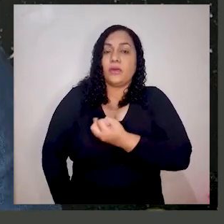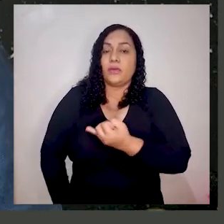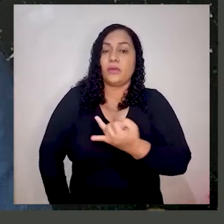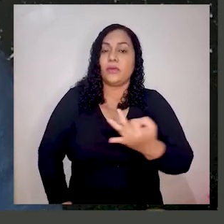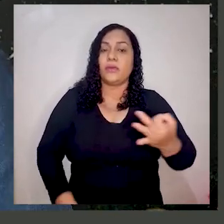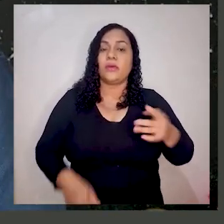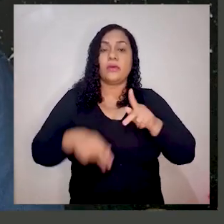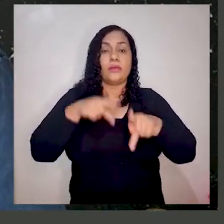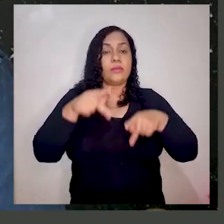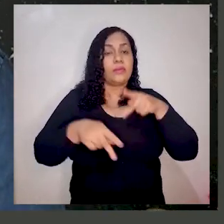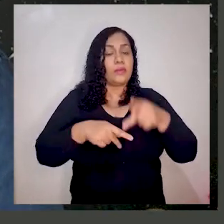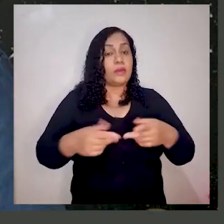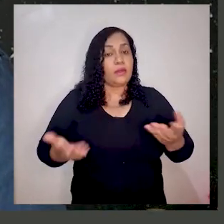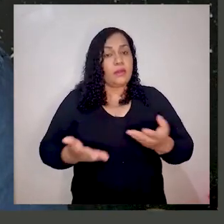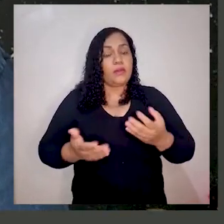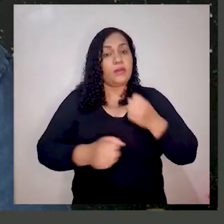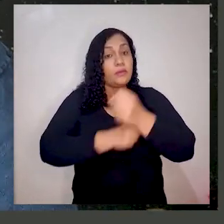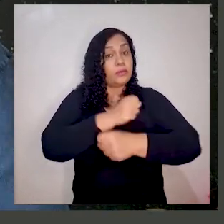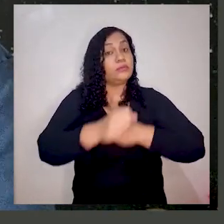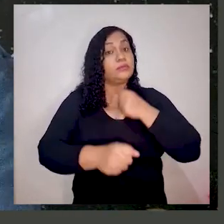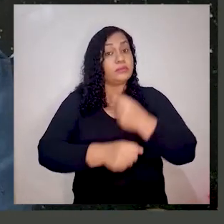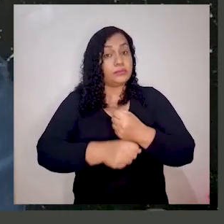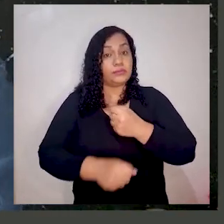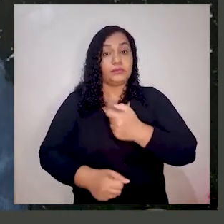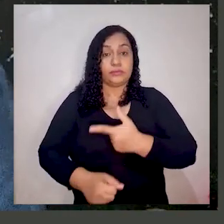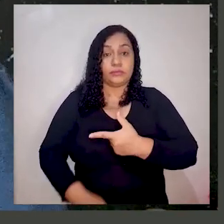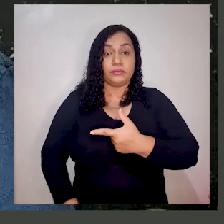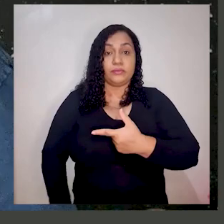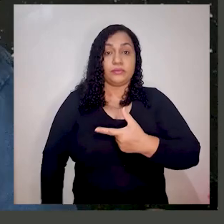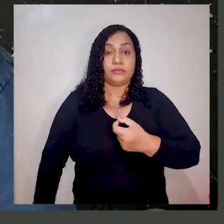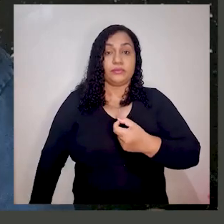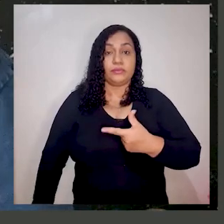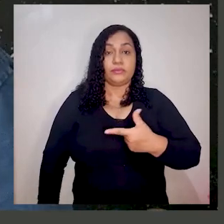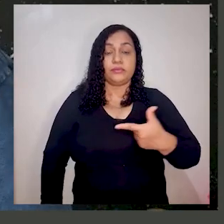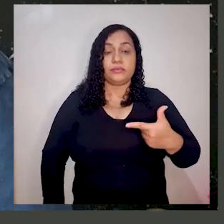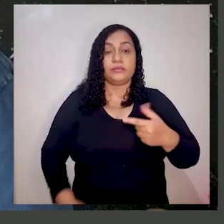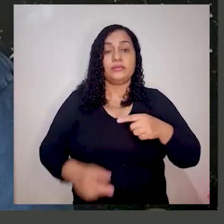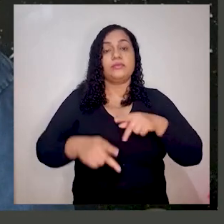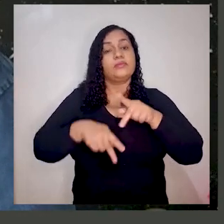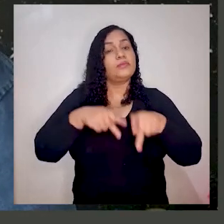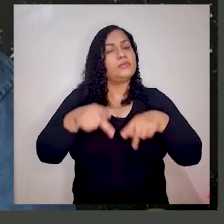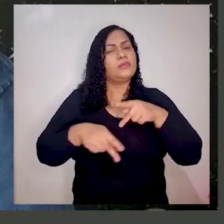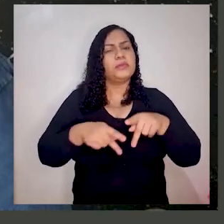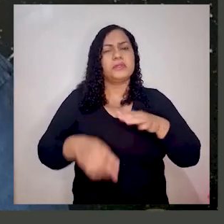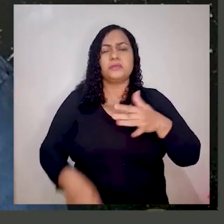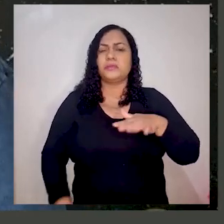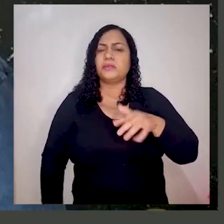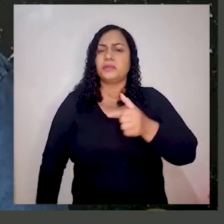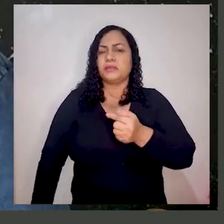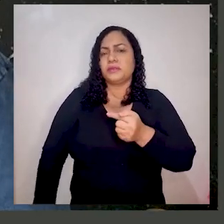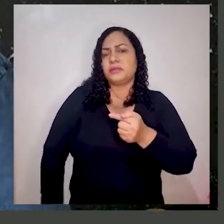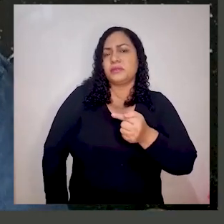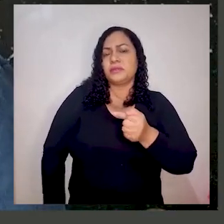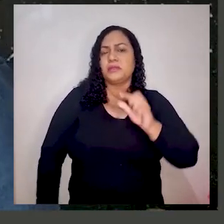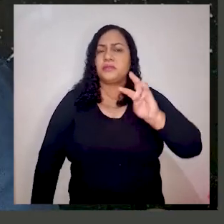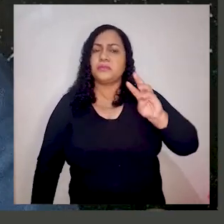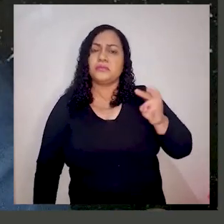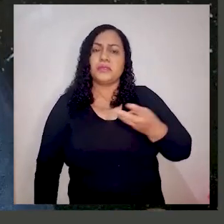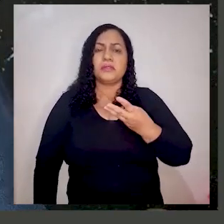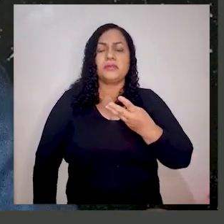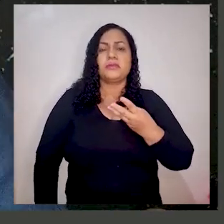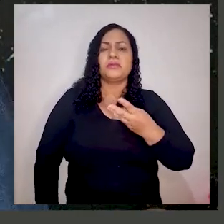estado. Atualmente, 2022, a gente tem esses dados aqui. A população está em média aí